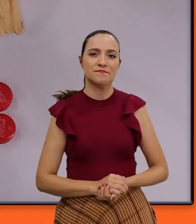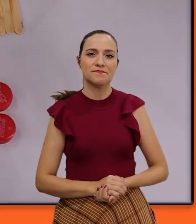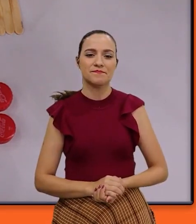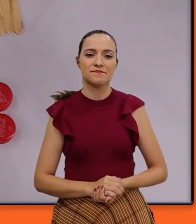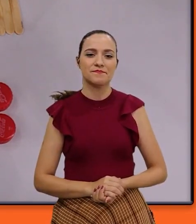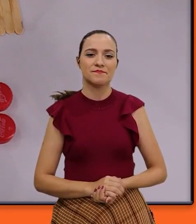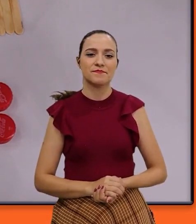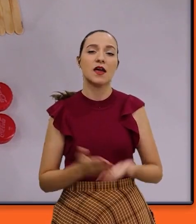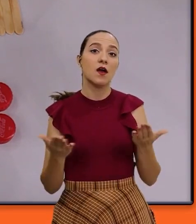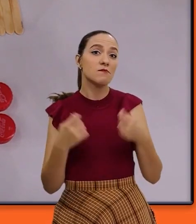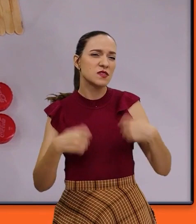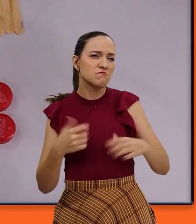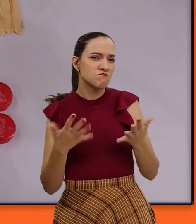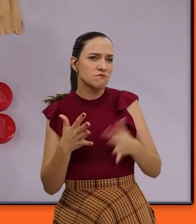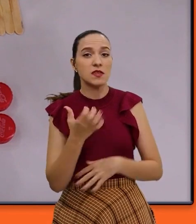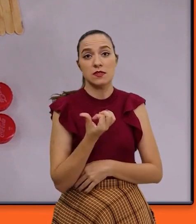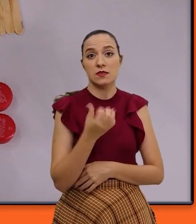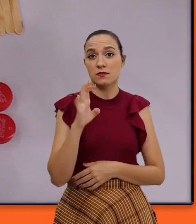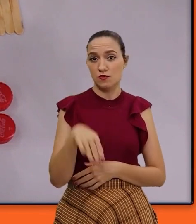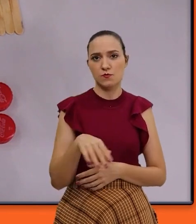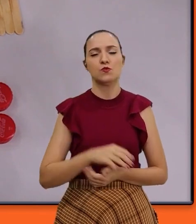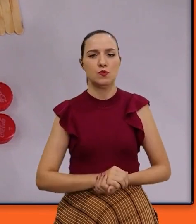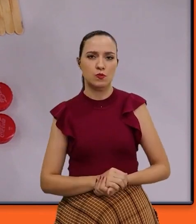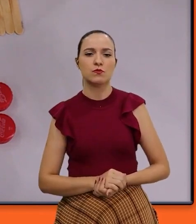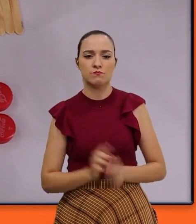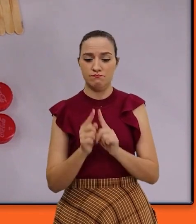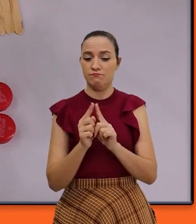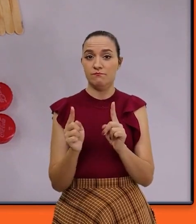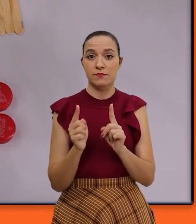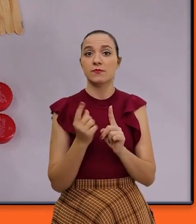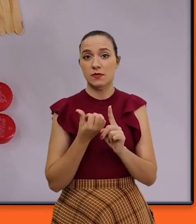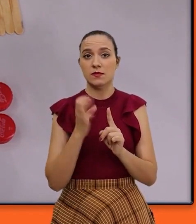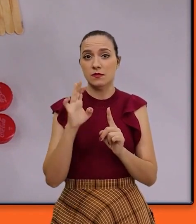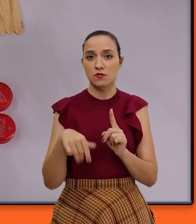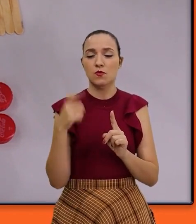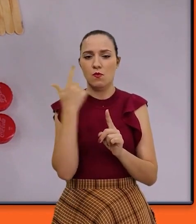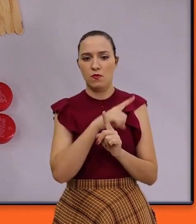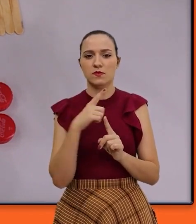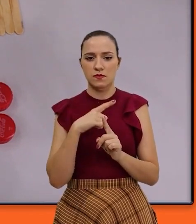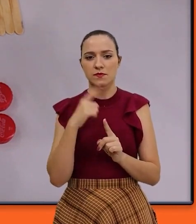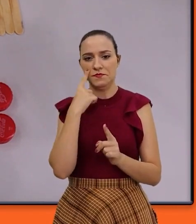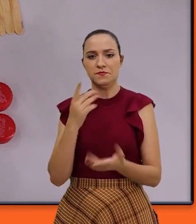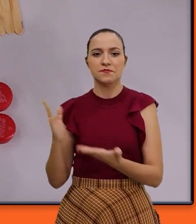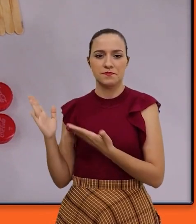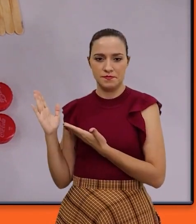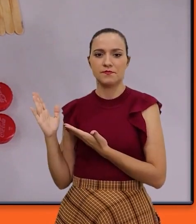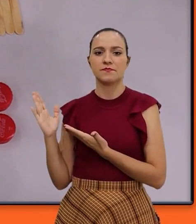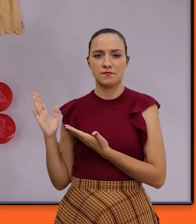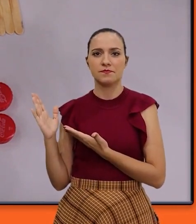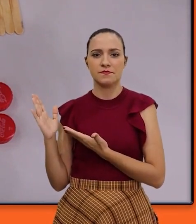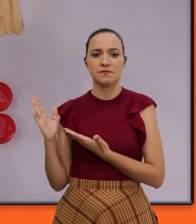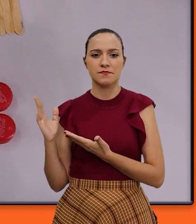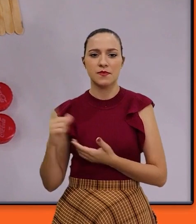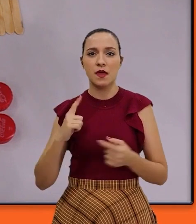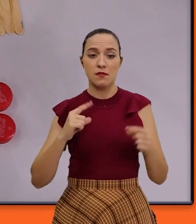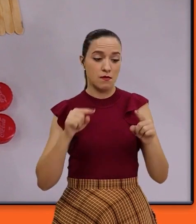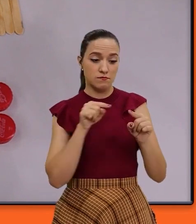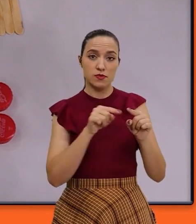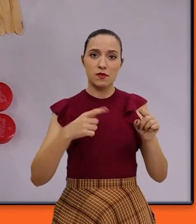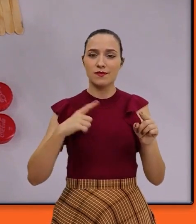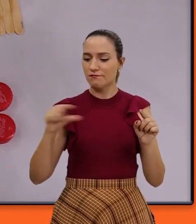Aqui a gente precisa de mais ou menos 6 centímetros para a gente poder fazer o nosso eixo aqui. Então, nós vamos colocar ele